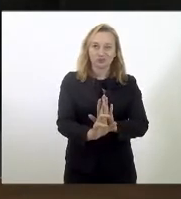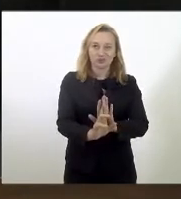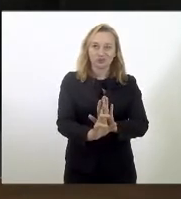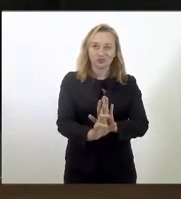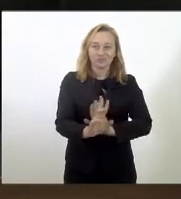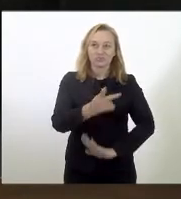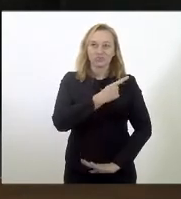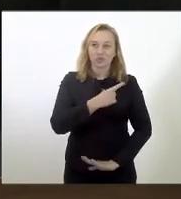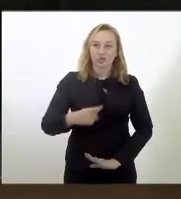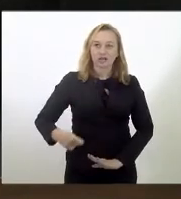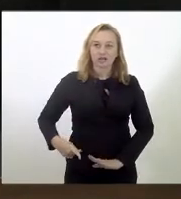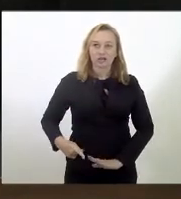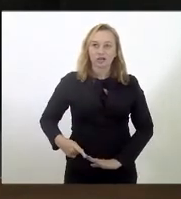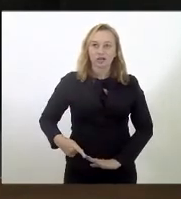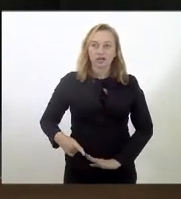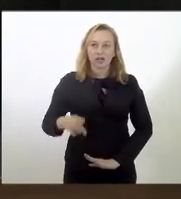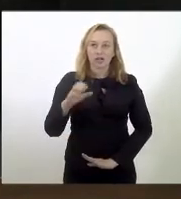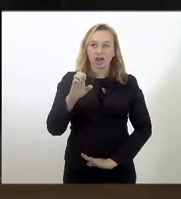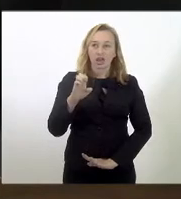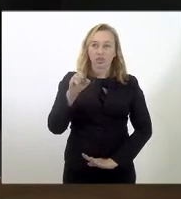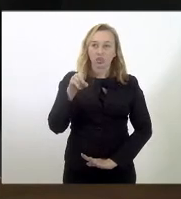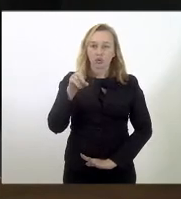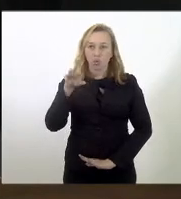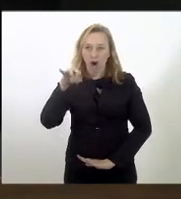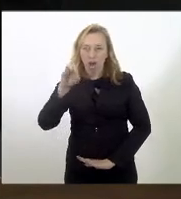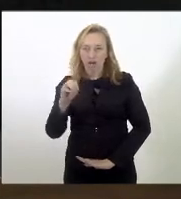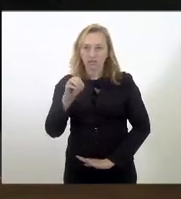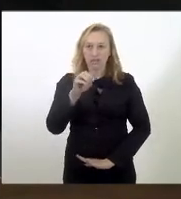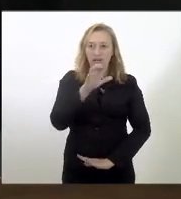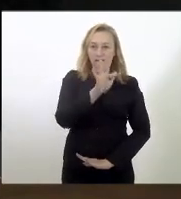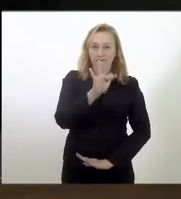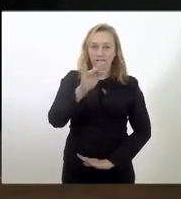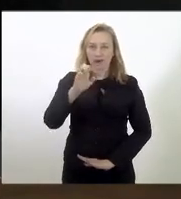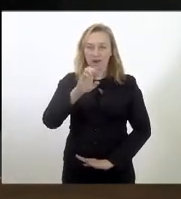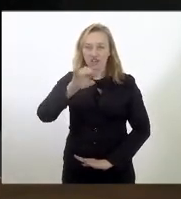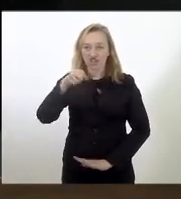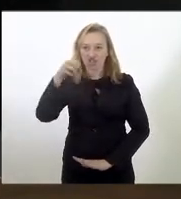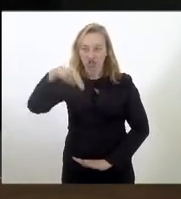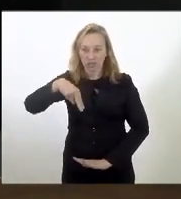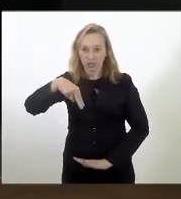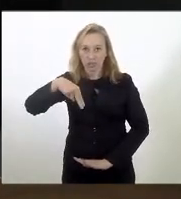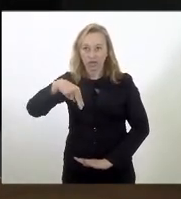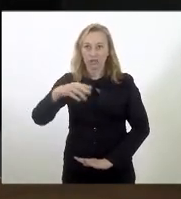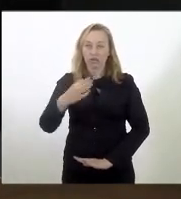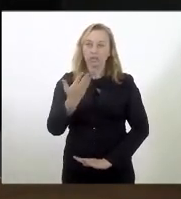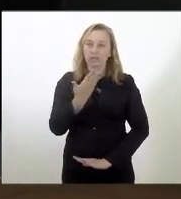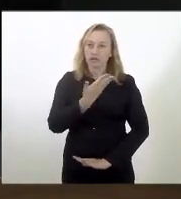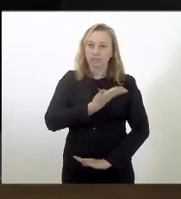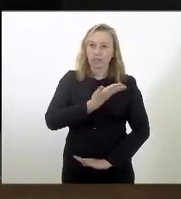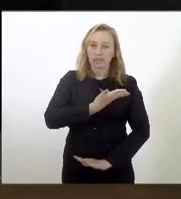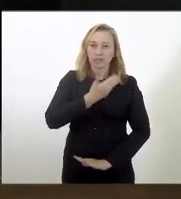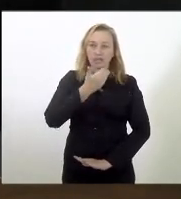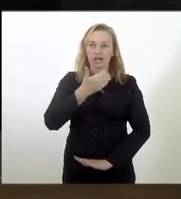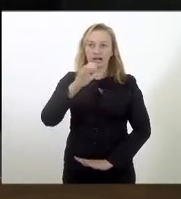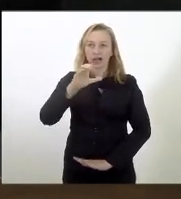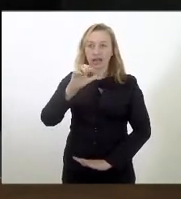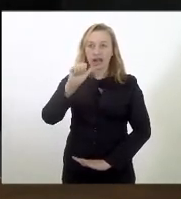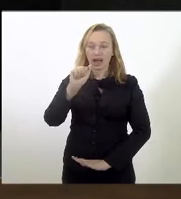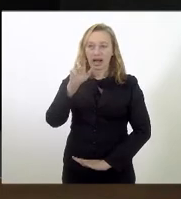o presidente Eduardo Eugênio da Firjan, nossa amiga Carla